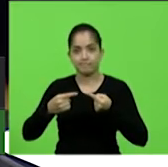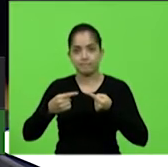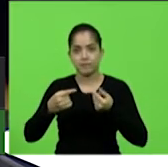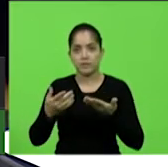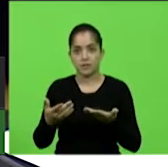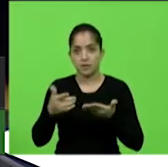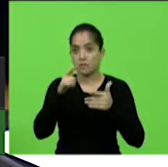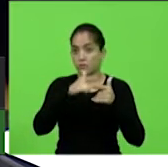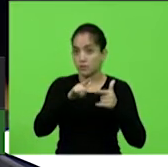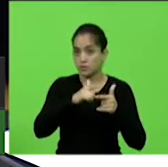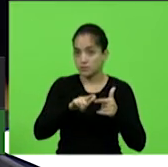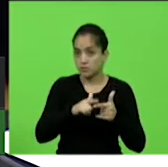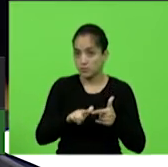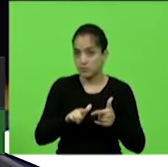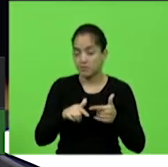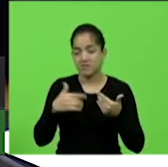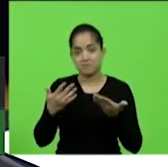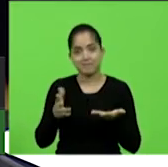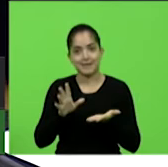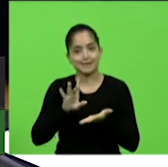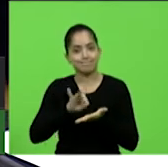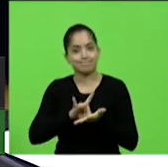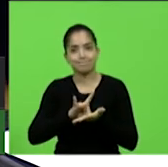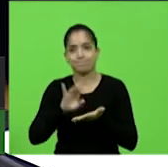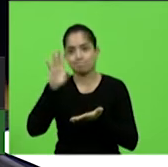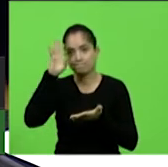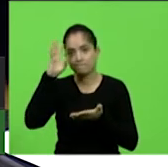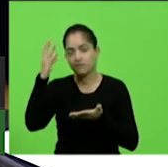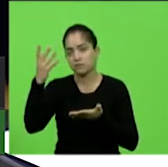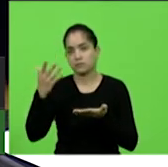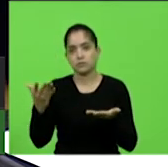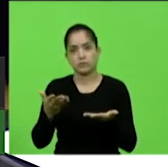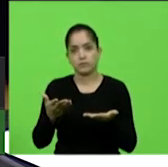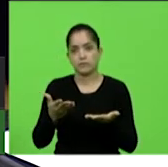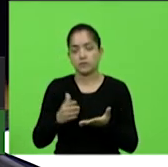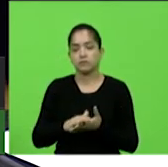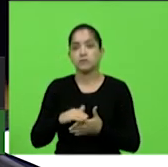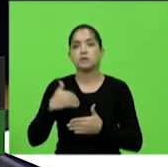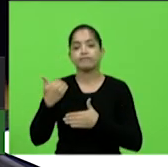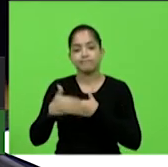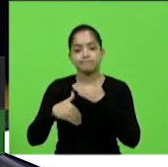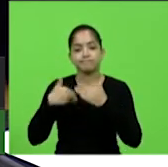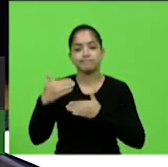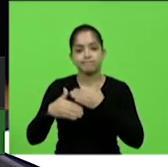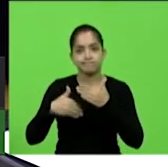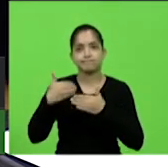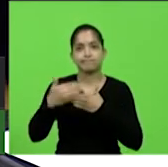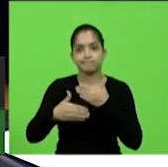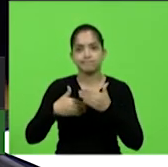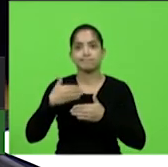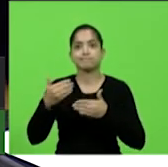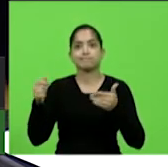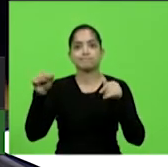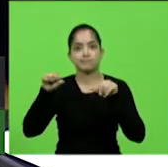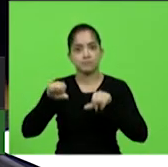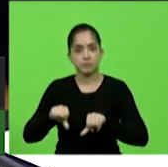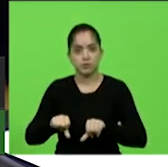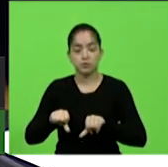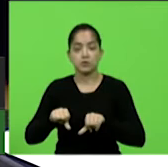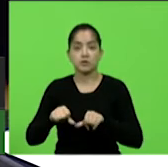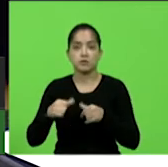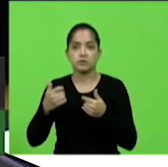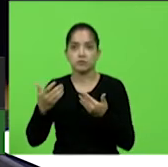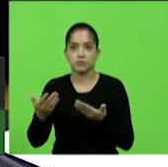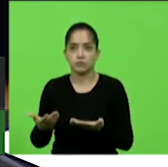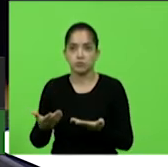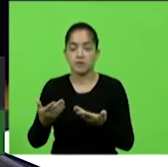SAMU, as coisas não têm acontecido. E o caso continua ganhando contornos cada vez mais complicados,